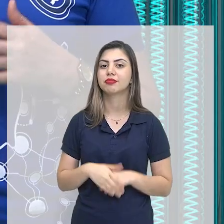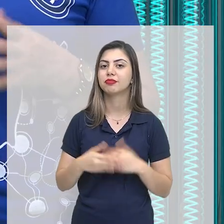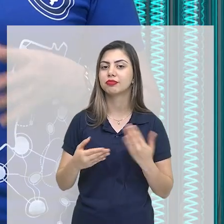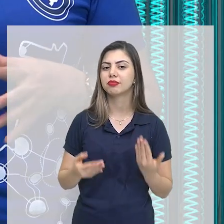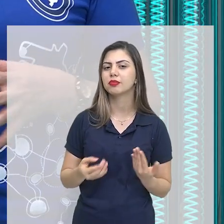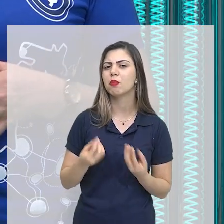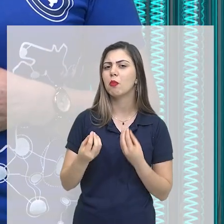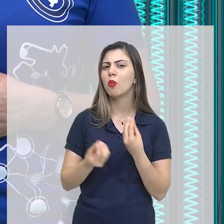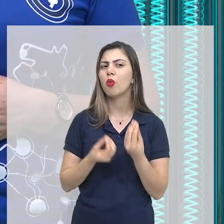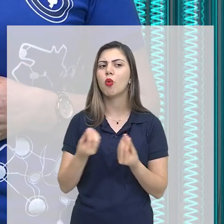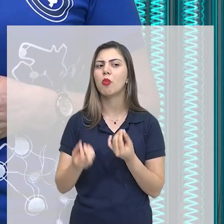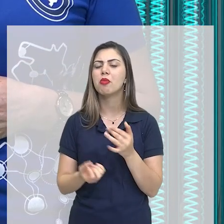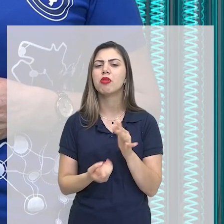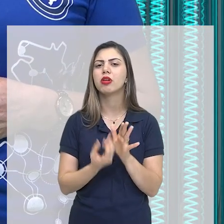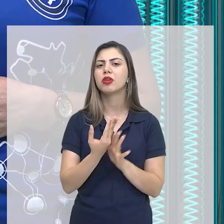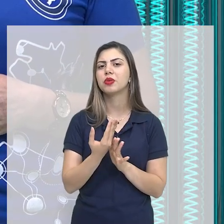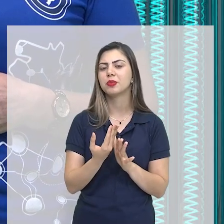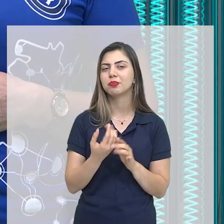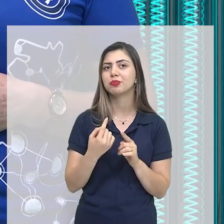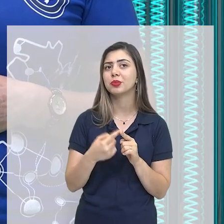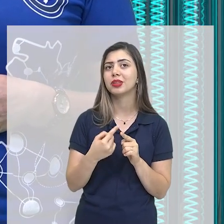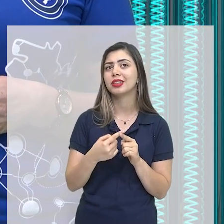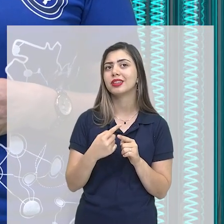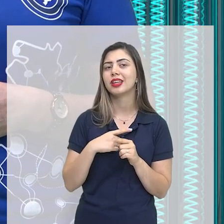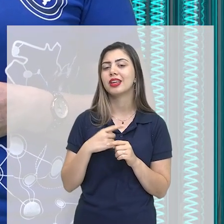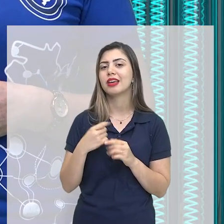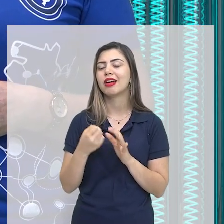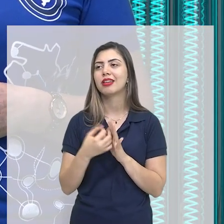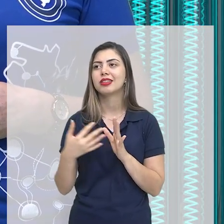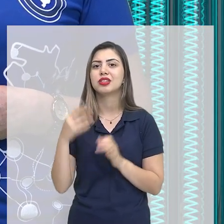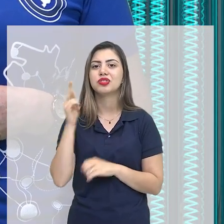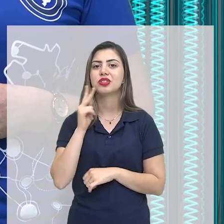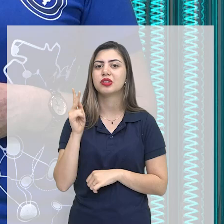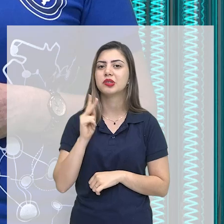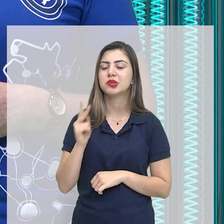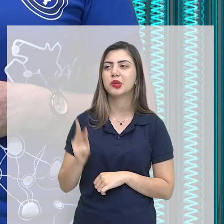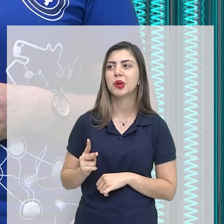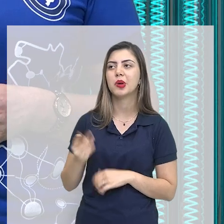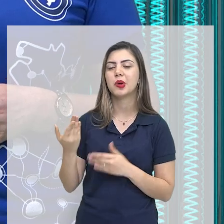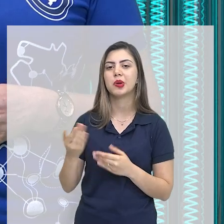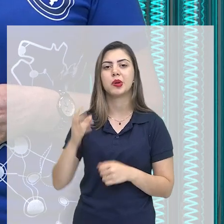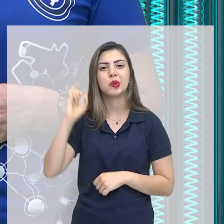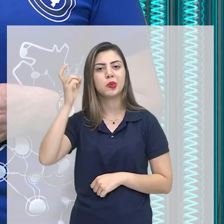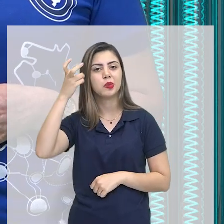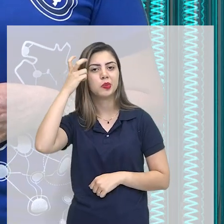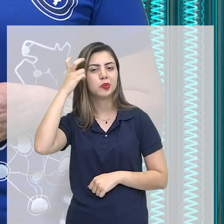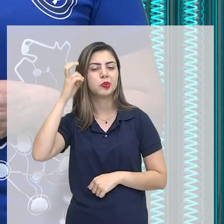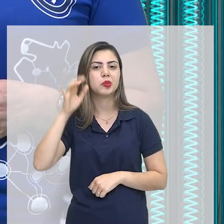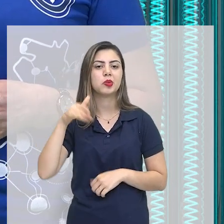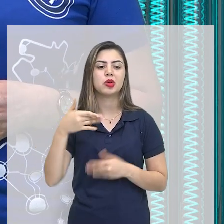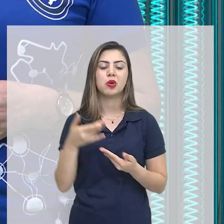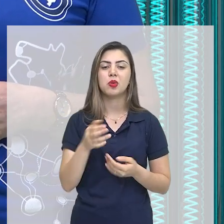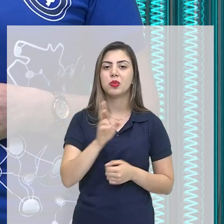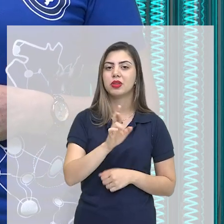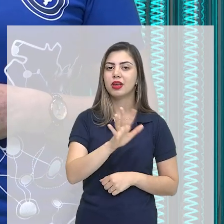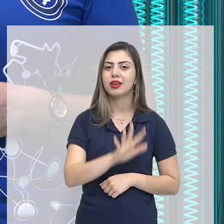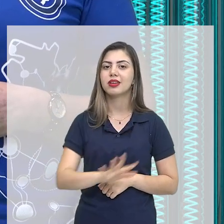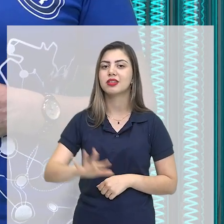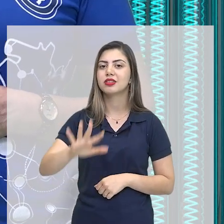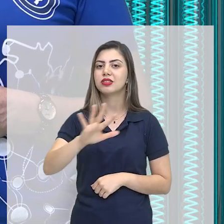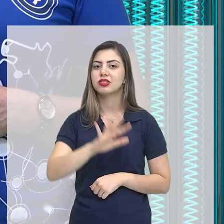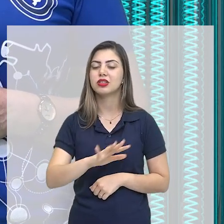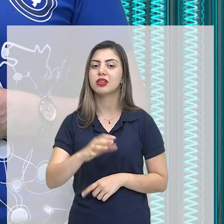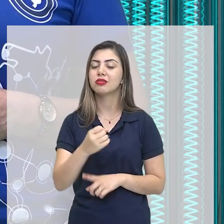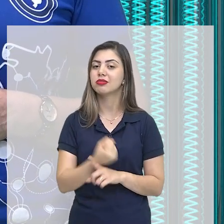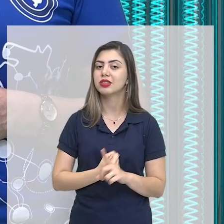Elas surgem de acordo com o fator histórico, um fator cultural, o fator regional, o